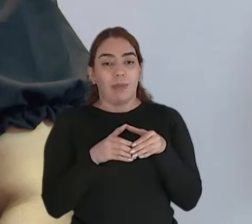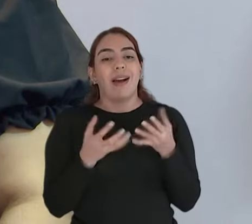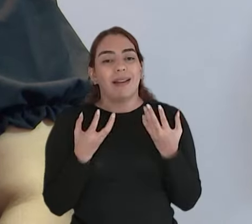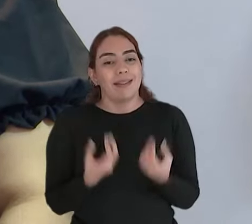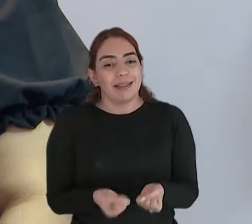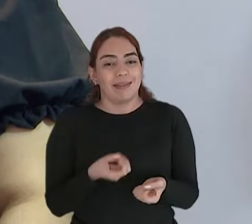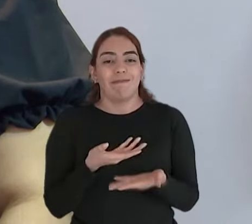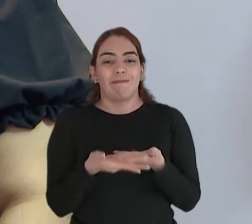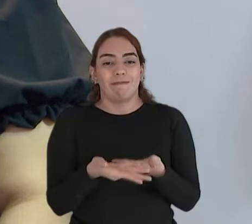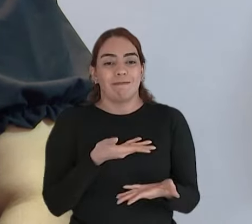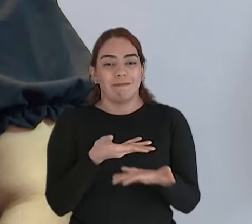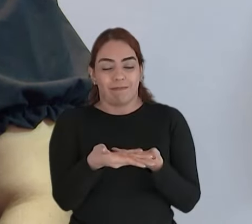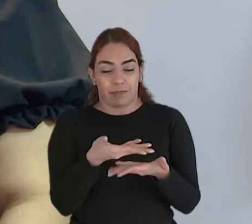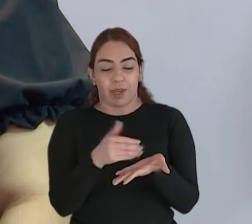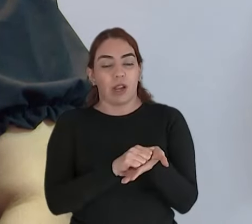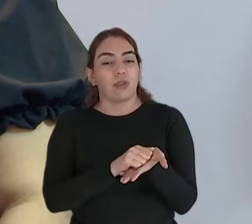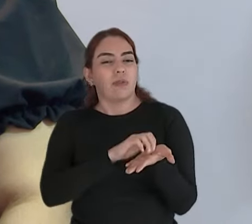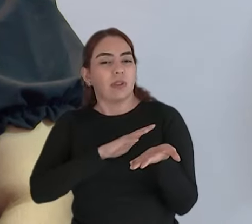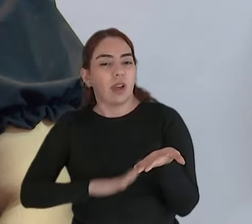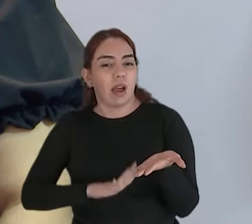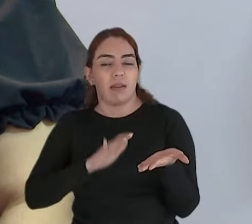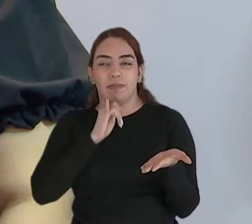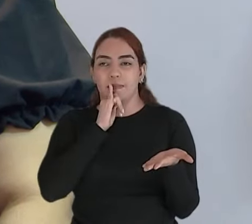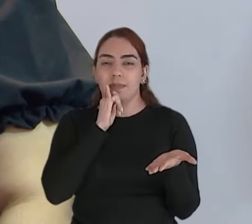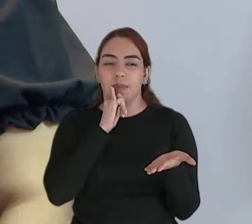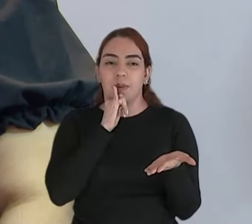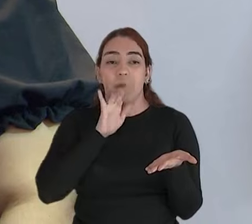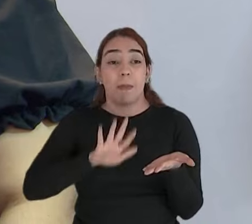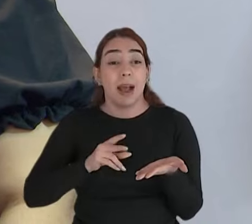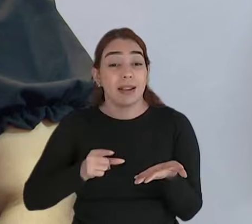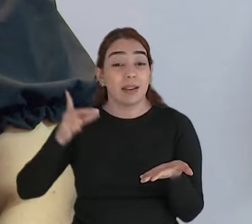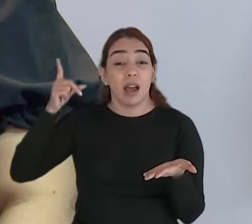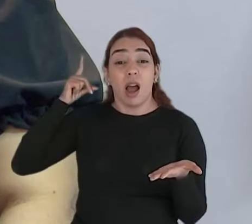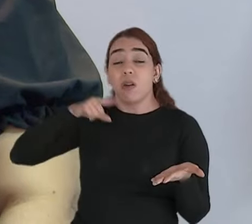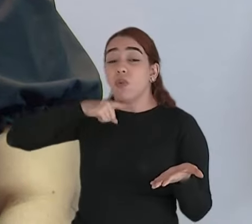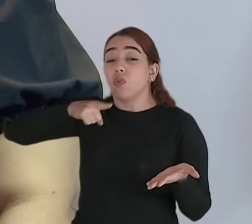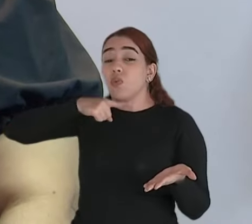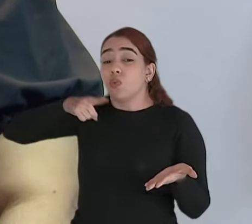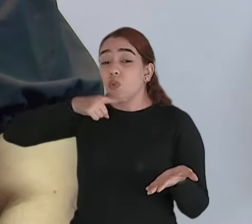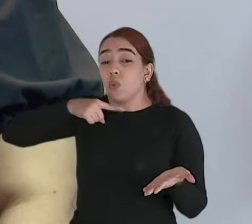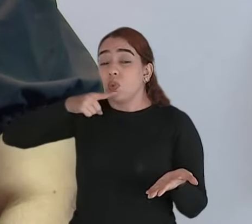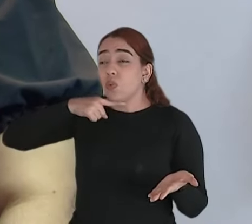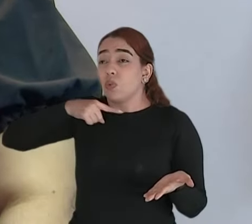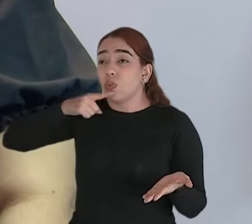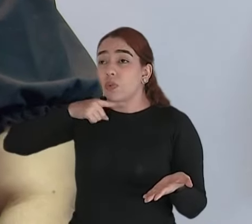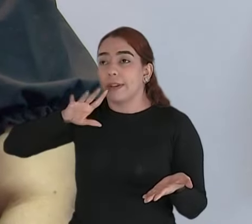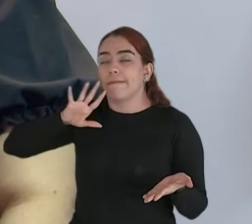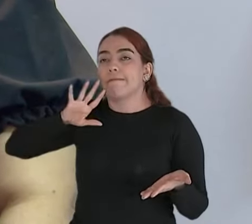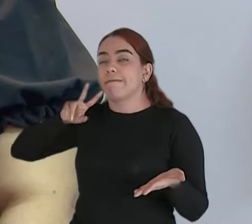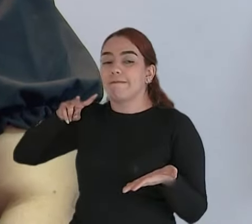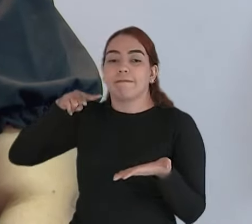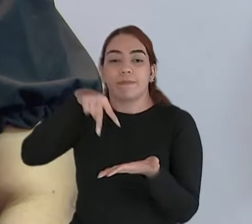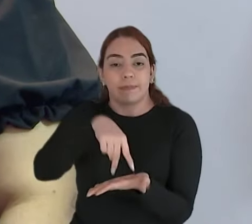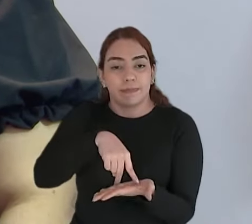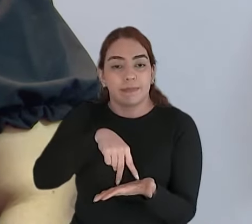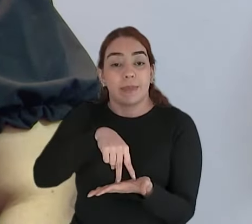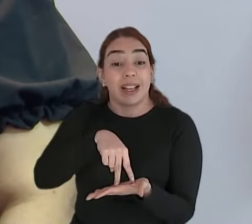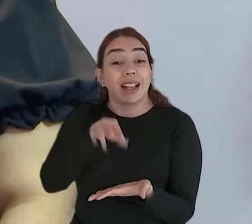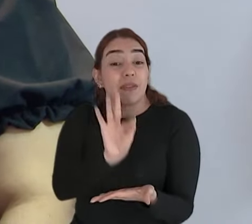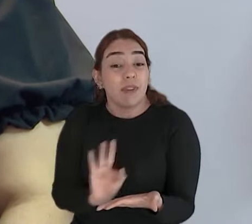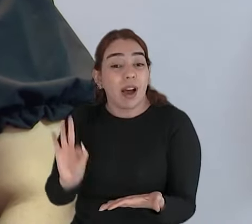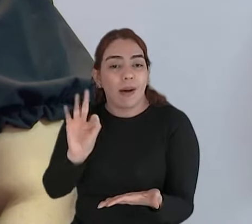antes, isso para mim era impensável, era impossível de acontecer. Mas, com certeza, foi mais difícil,